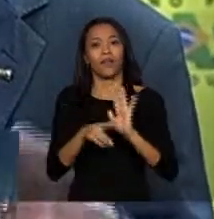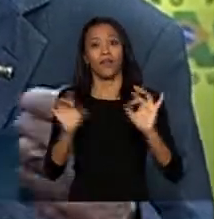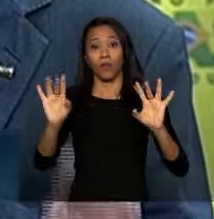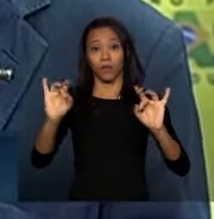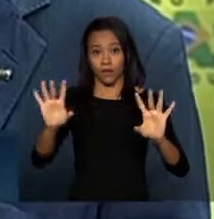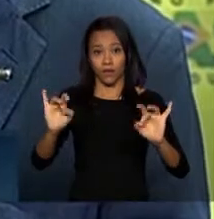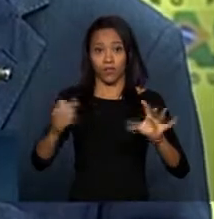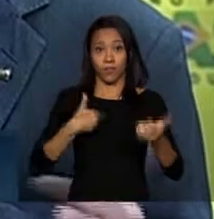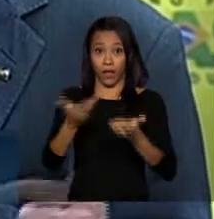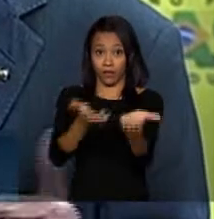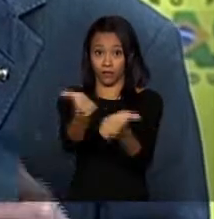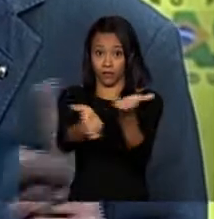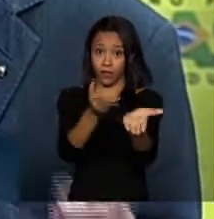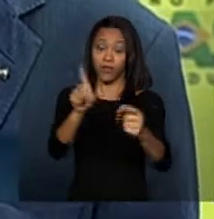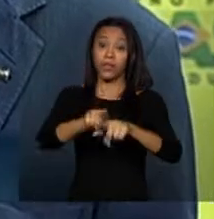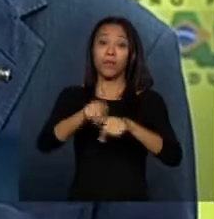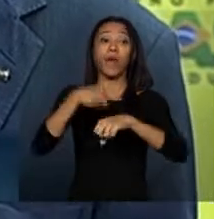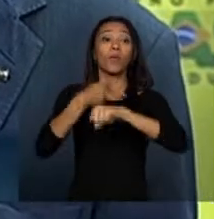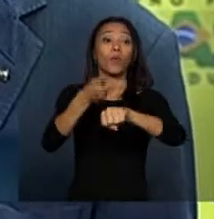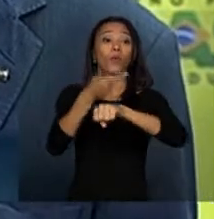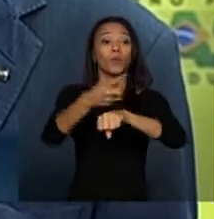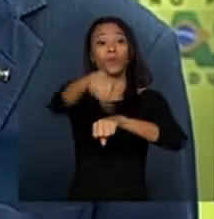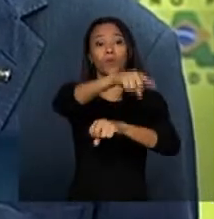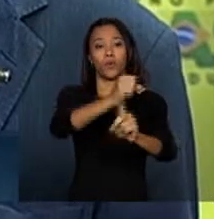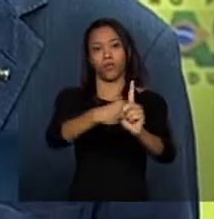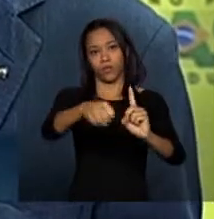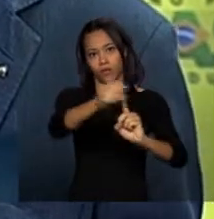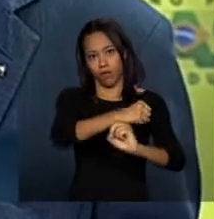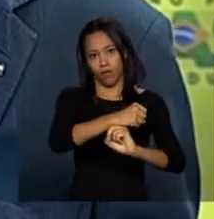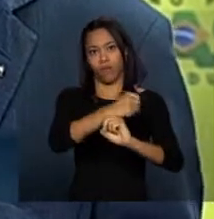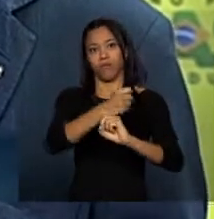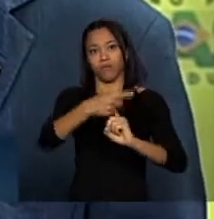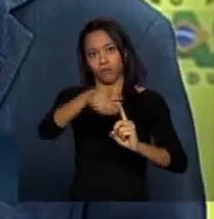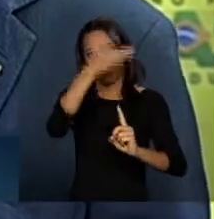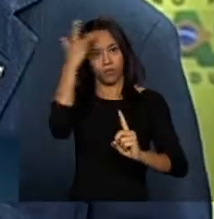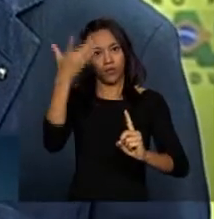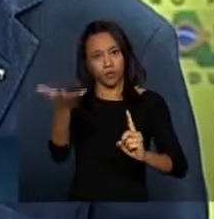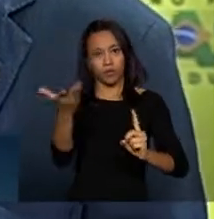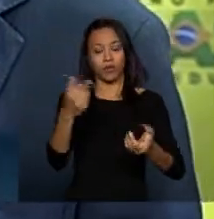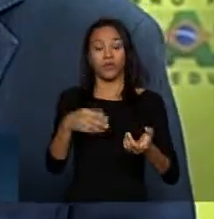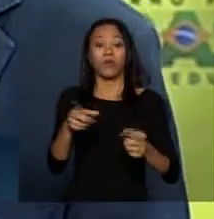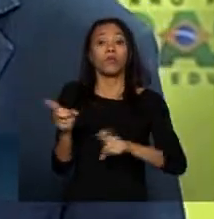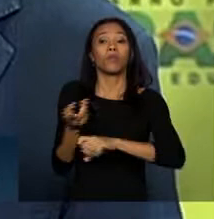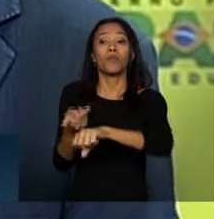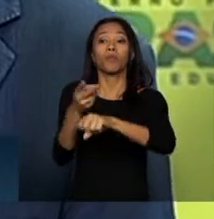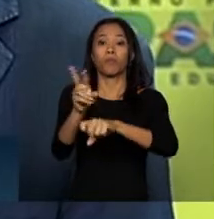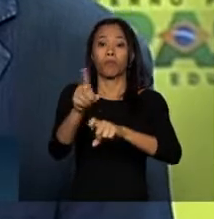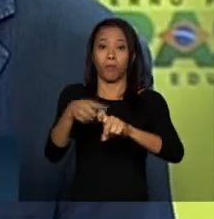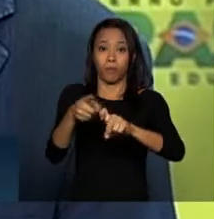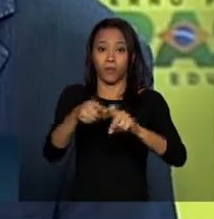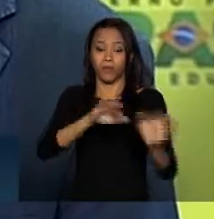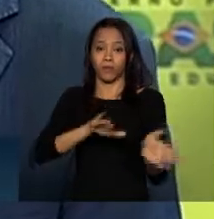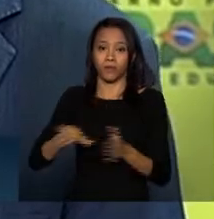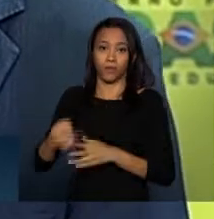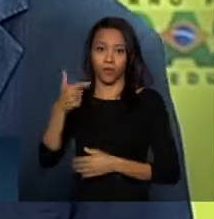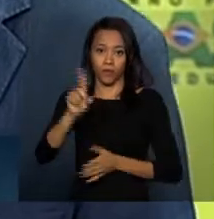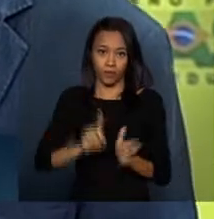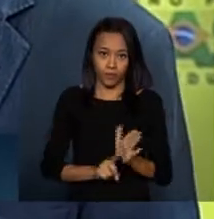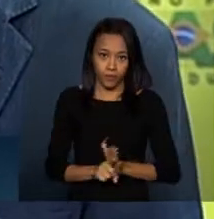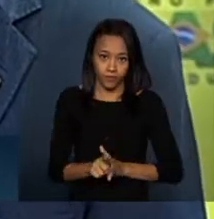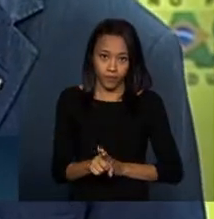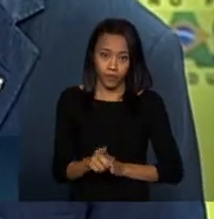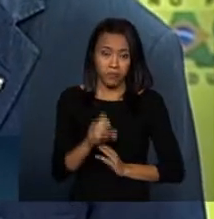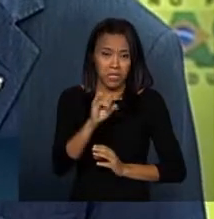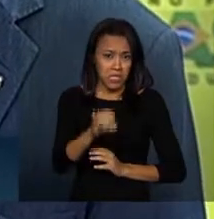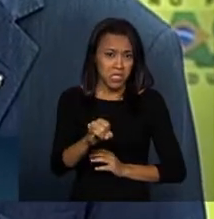o critério também da demanda social em termos de vagas por habitante e também de médicos por habitante. Se o município não atingir